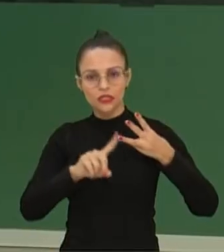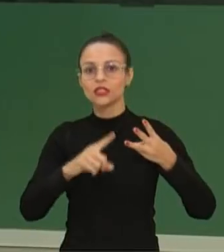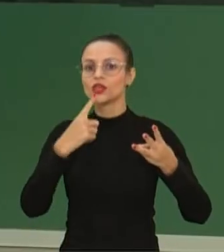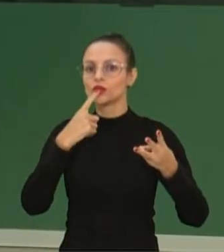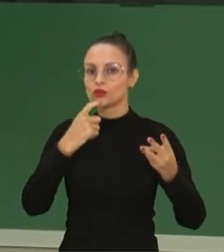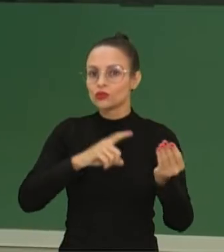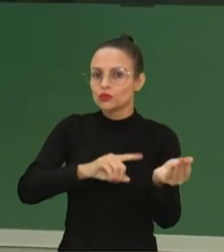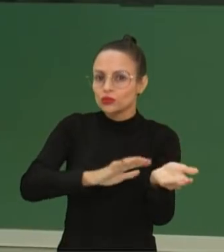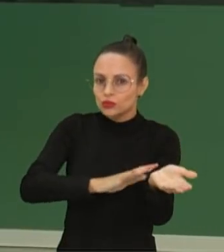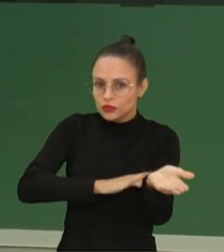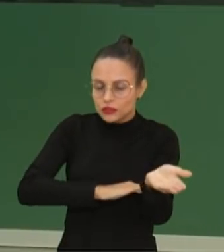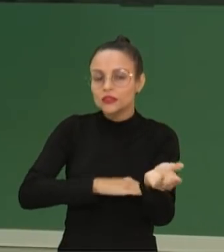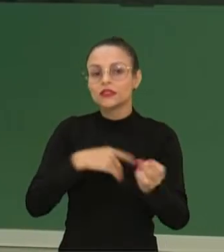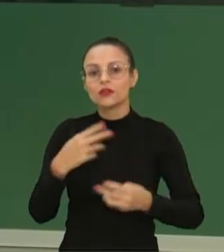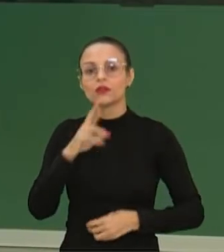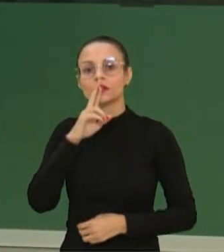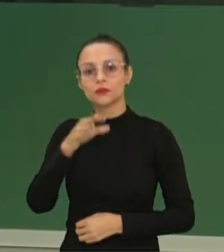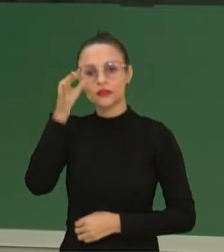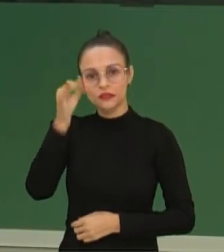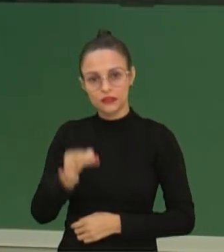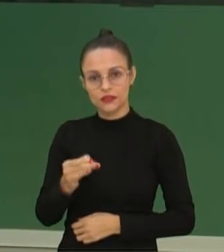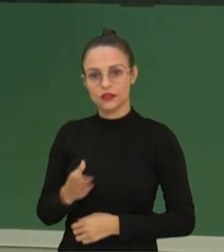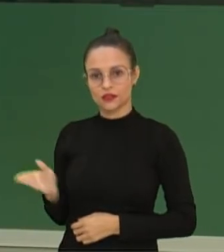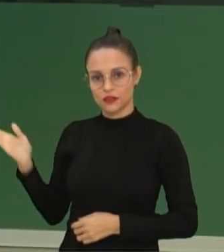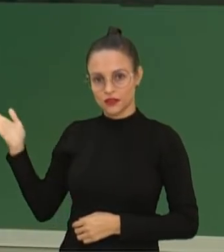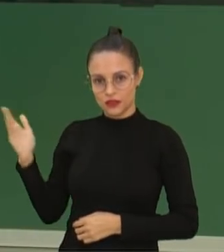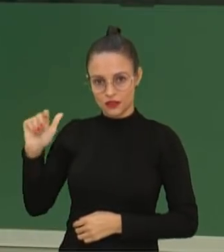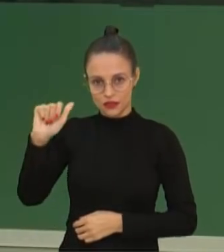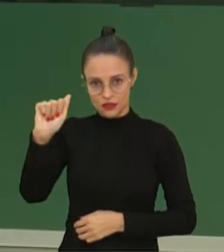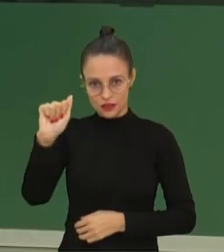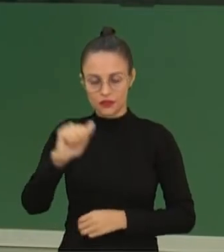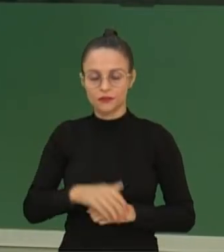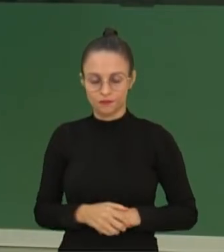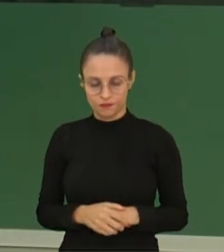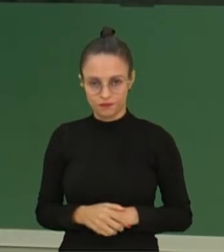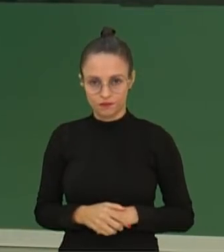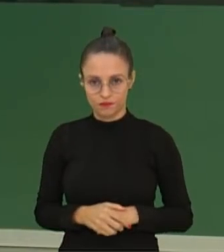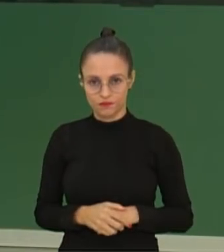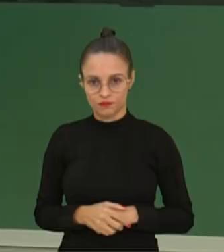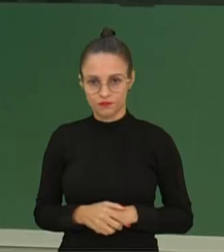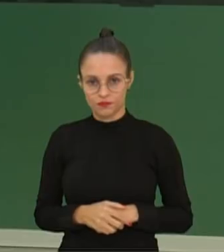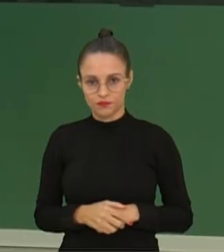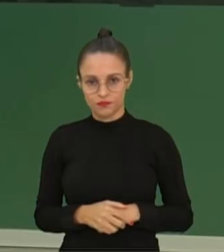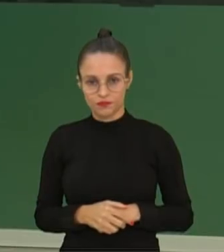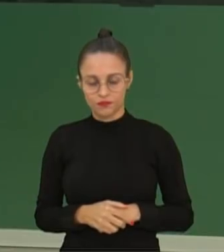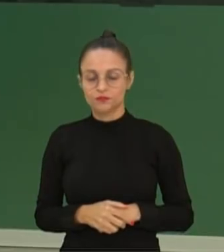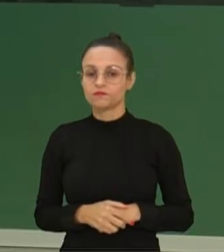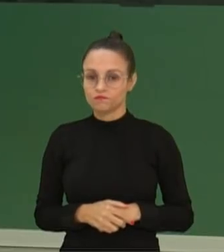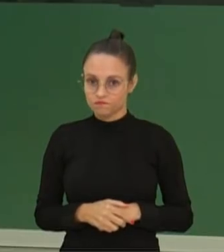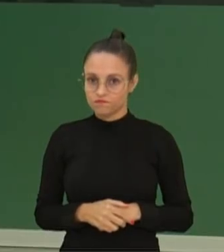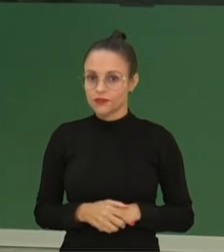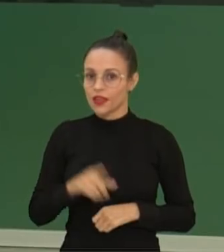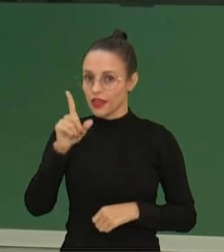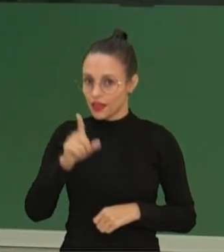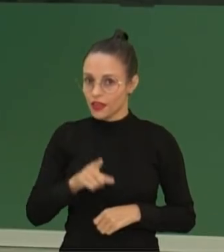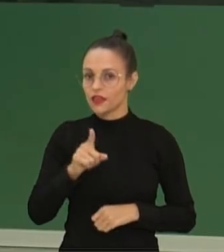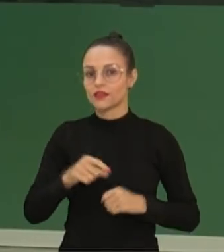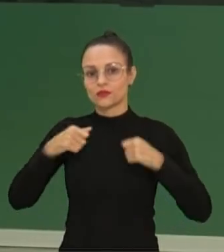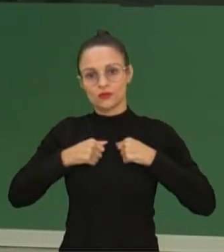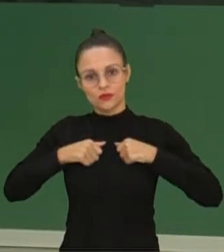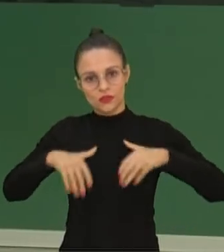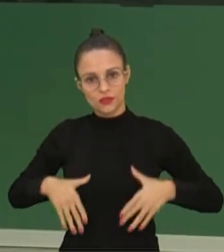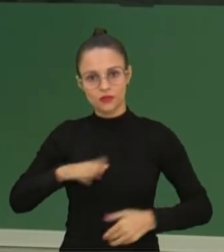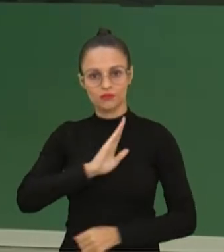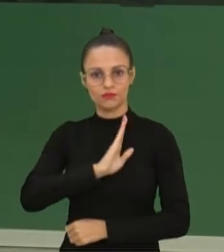nossa resposta correta aqui era a alternativa A, coração, sangue e vasos sanguíneos. Este é o sistema